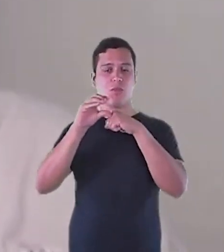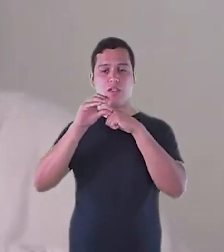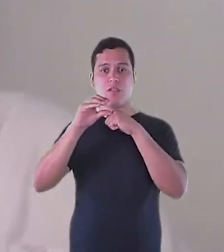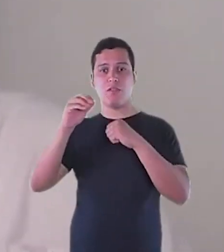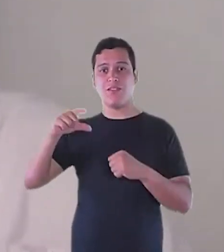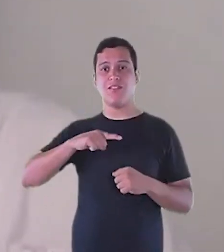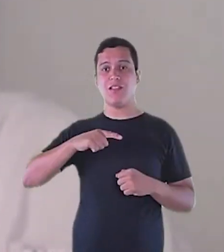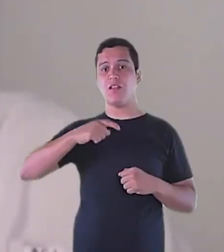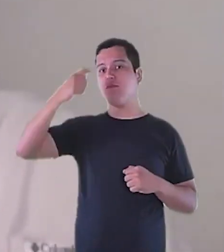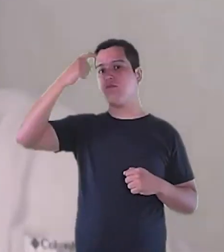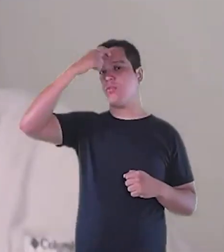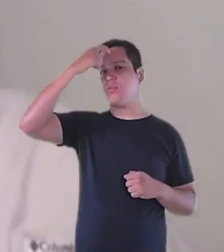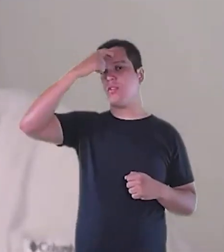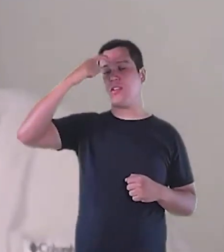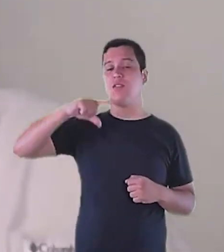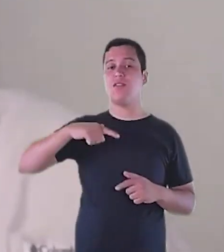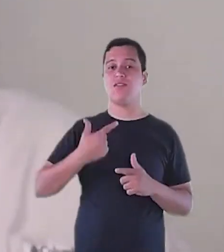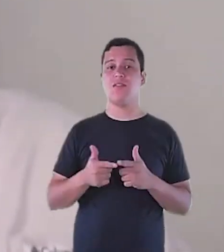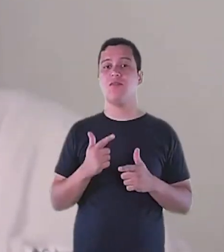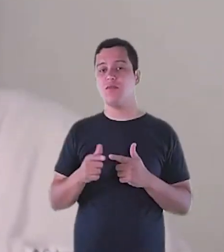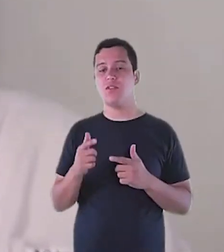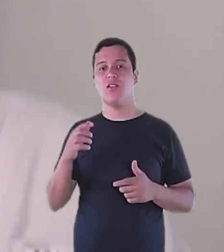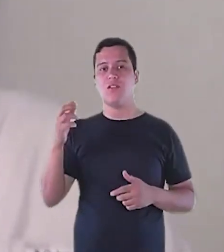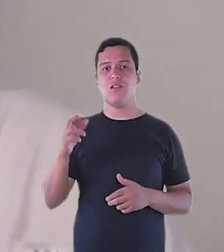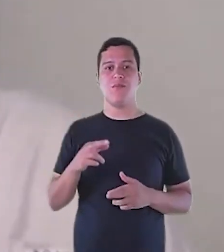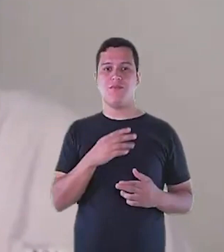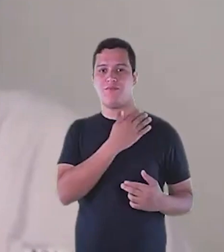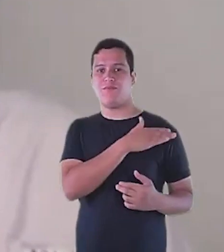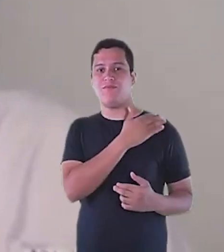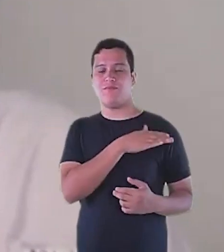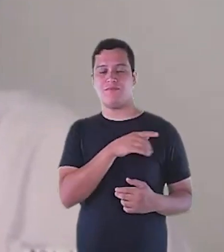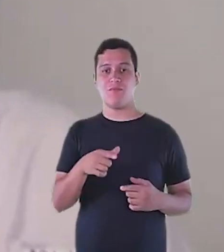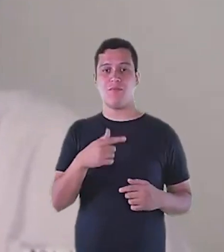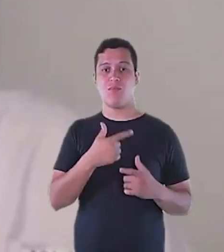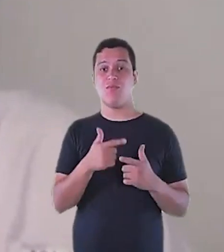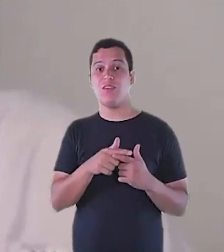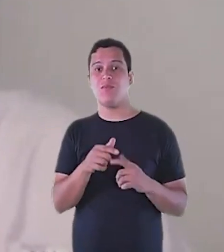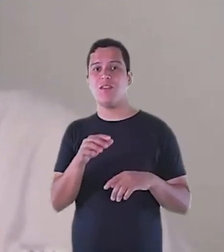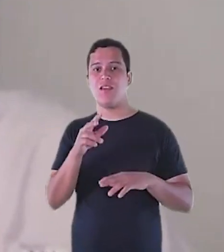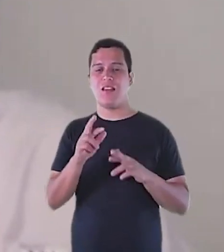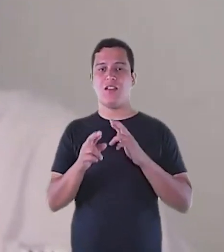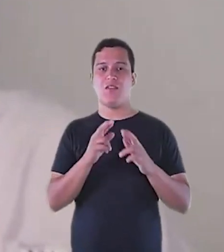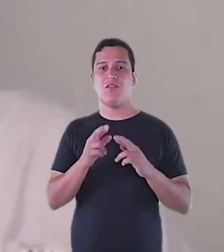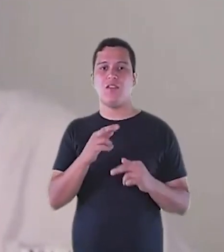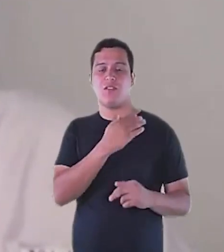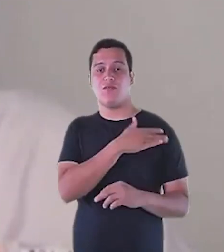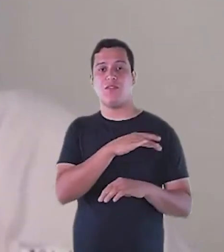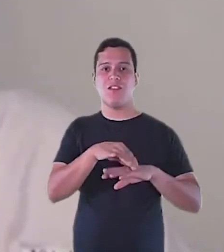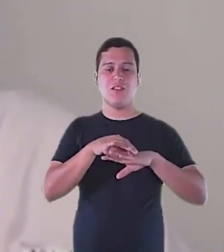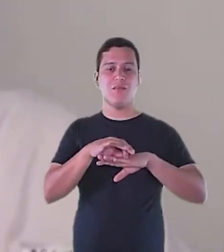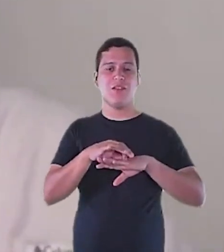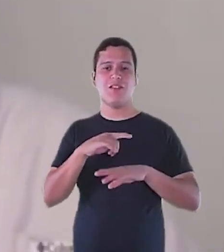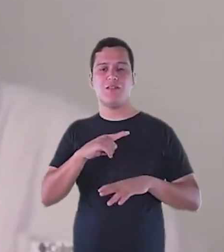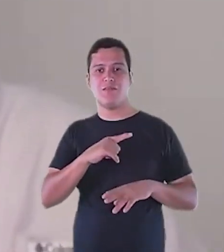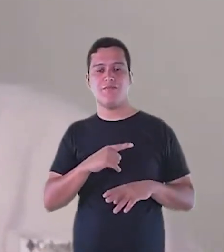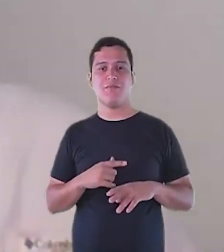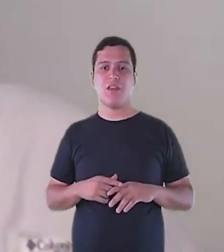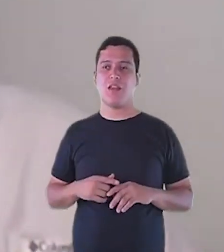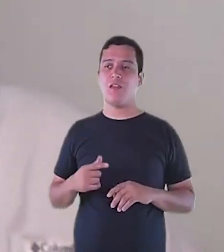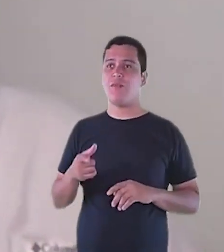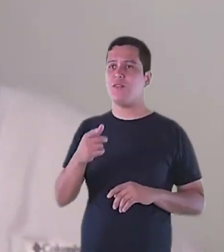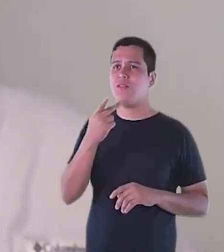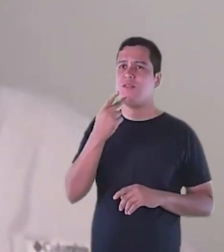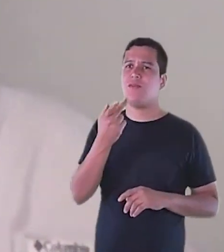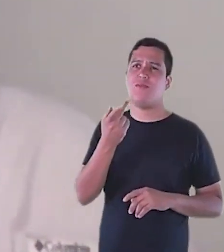problema racial. É uma atitude de autonegação você dizer que o problema do Brasil é social e